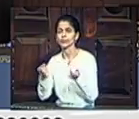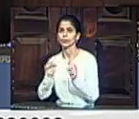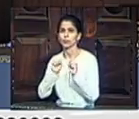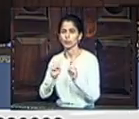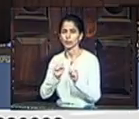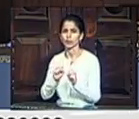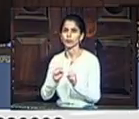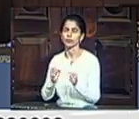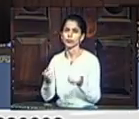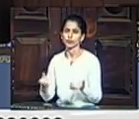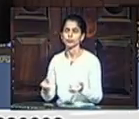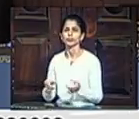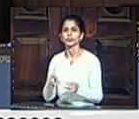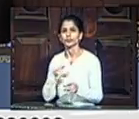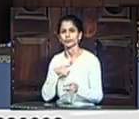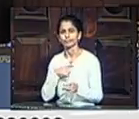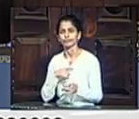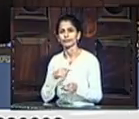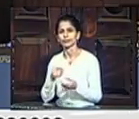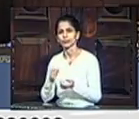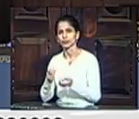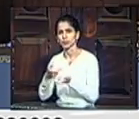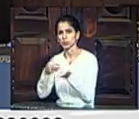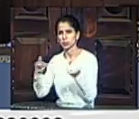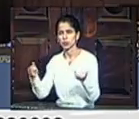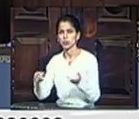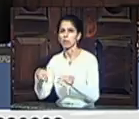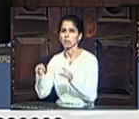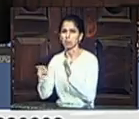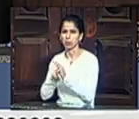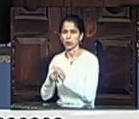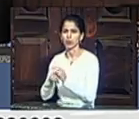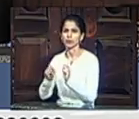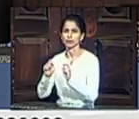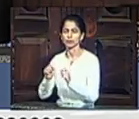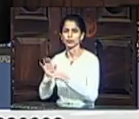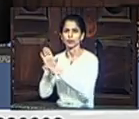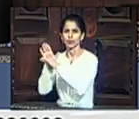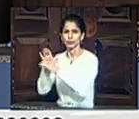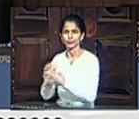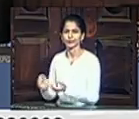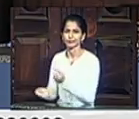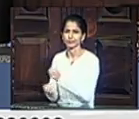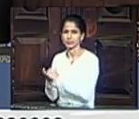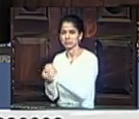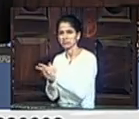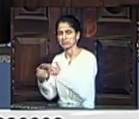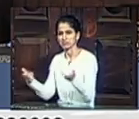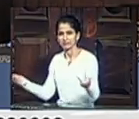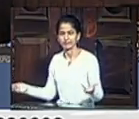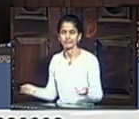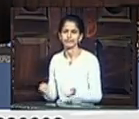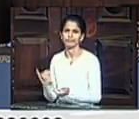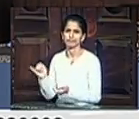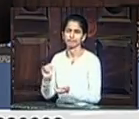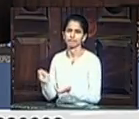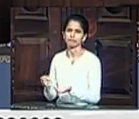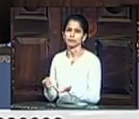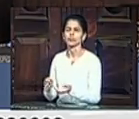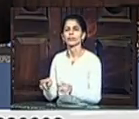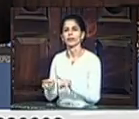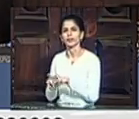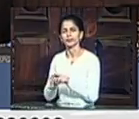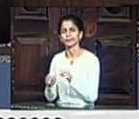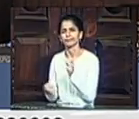possível triangulação entre financiamento eleitoral, subsídios fiscais e